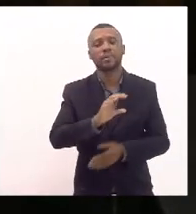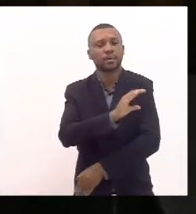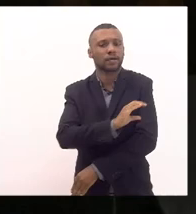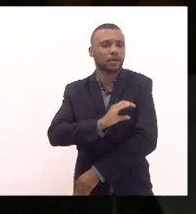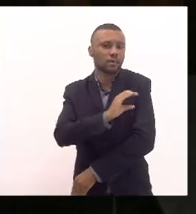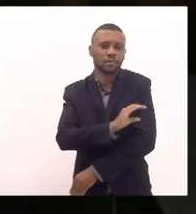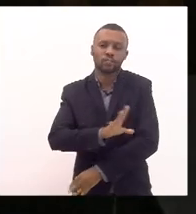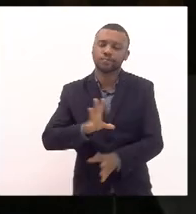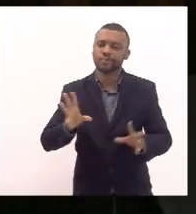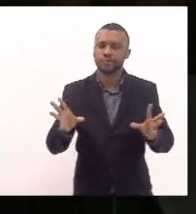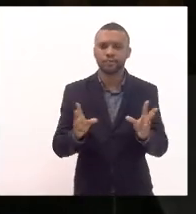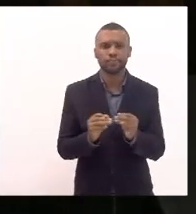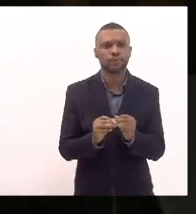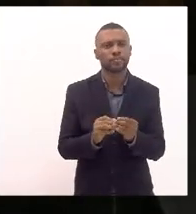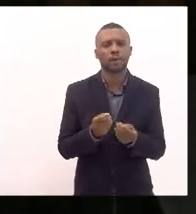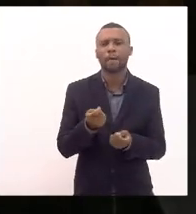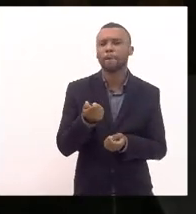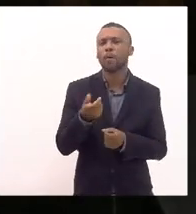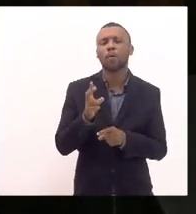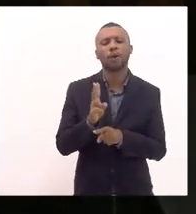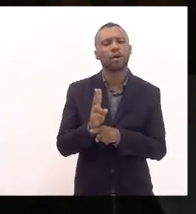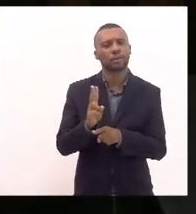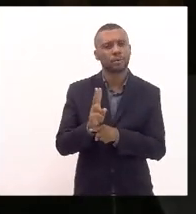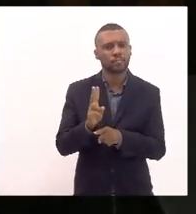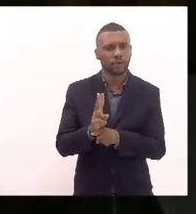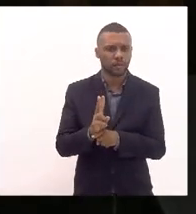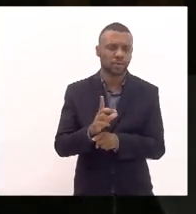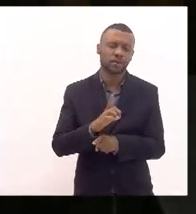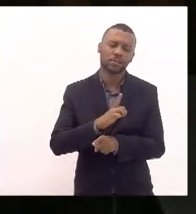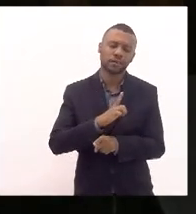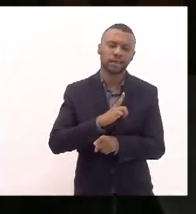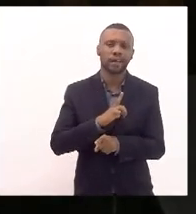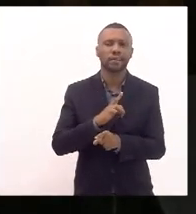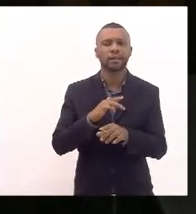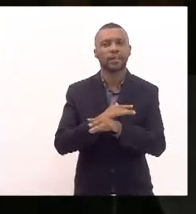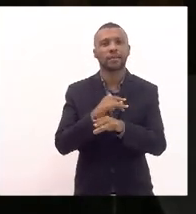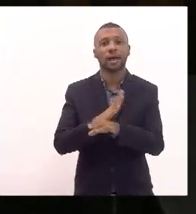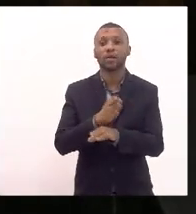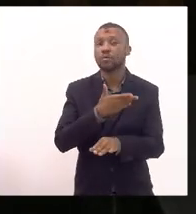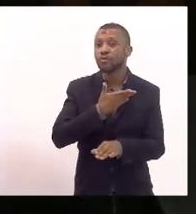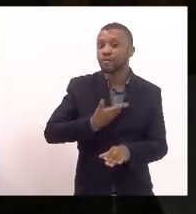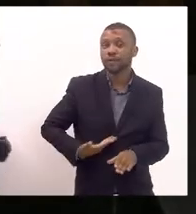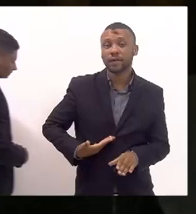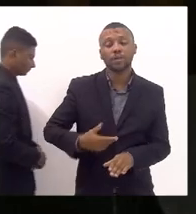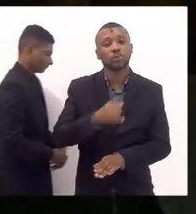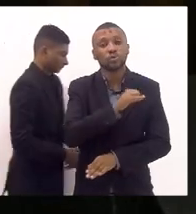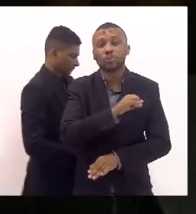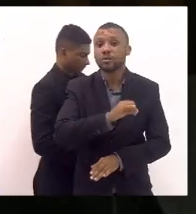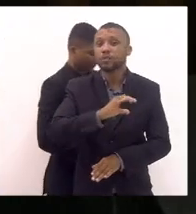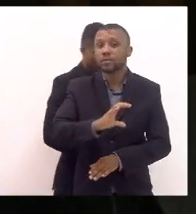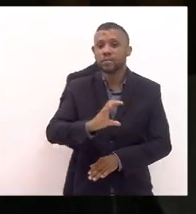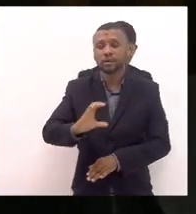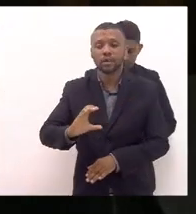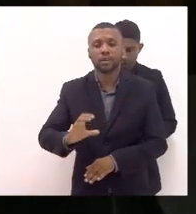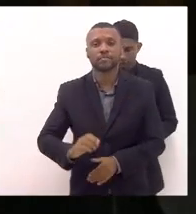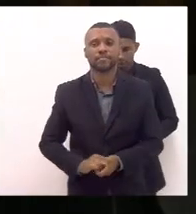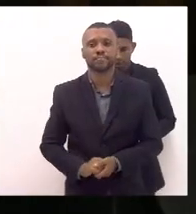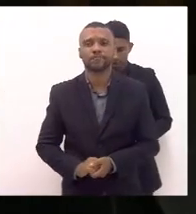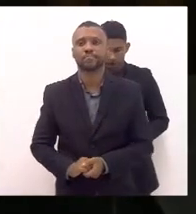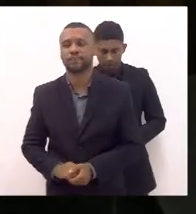o pouco de atendimento que tem na cidade graça o governo do estado o governo qual do Castro